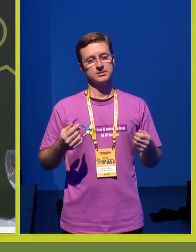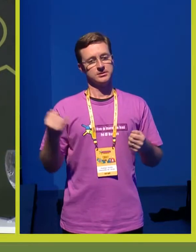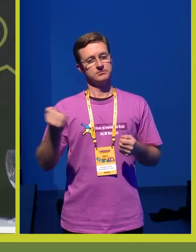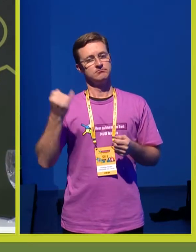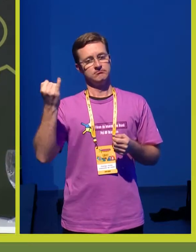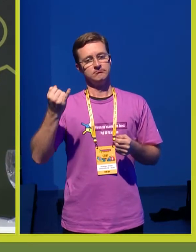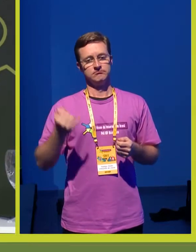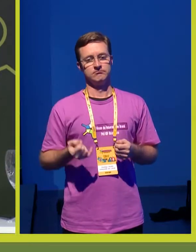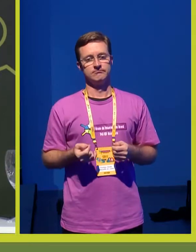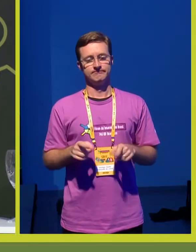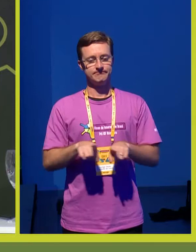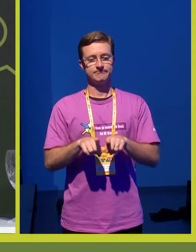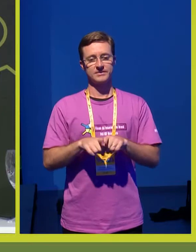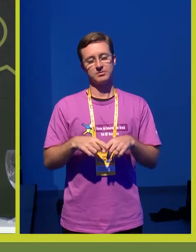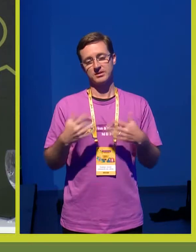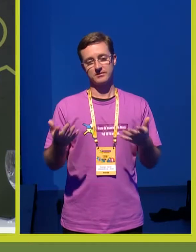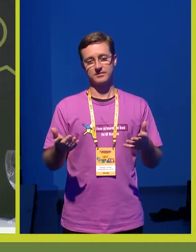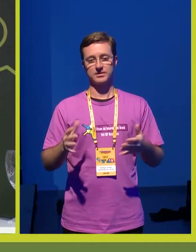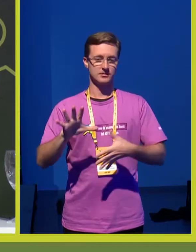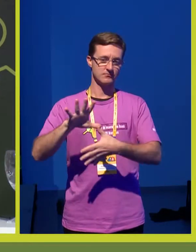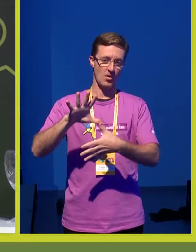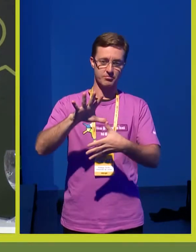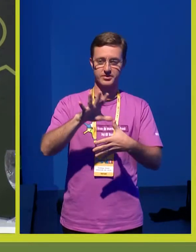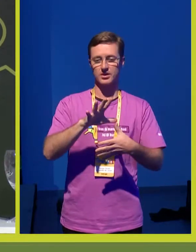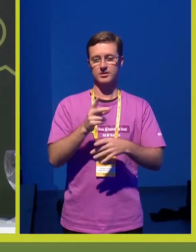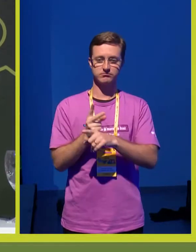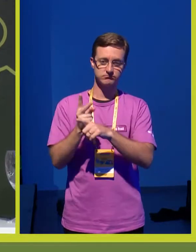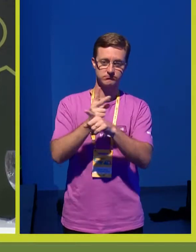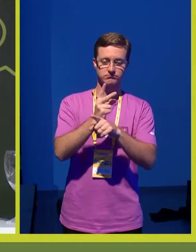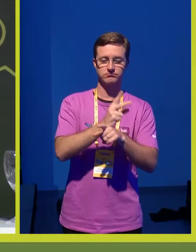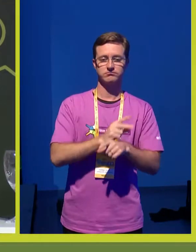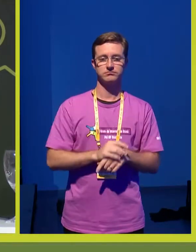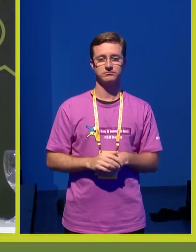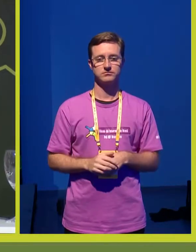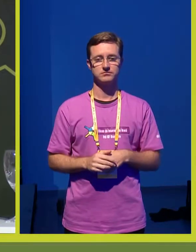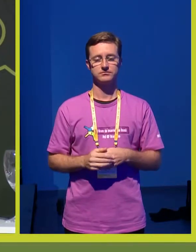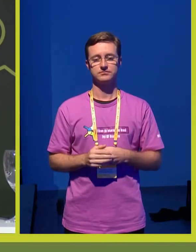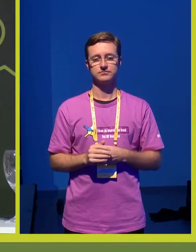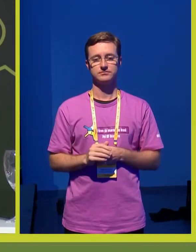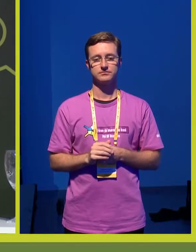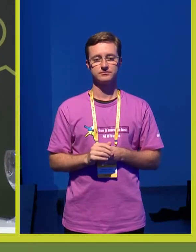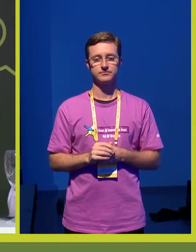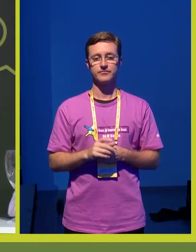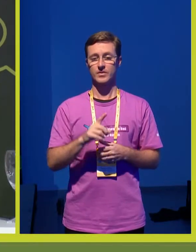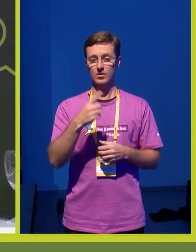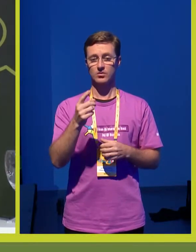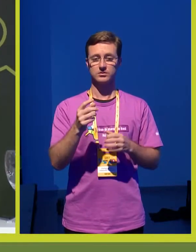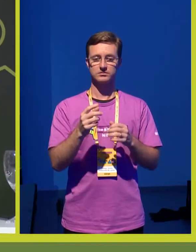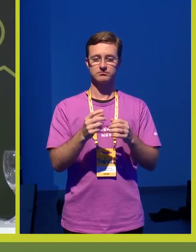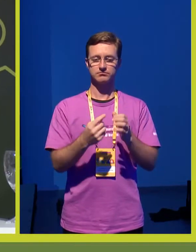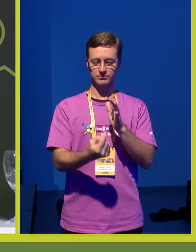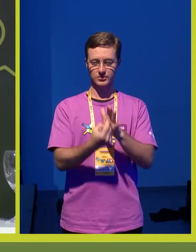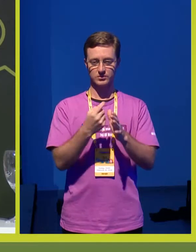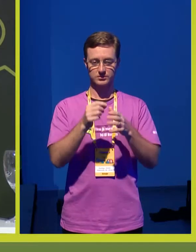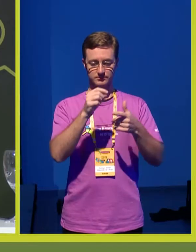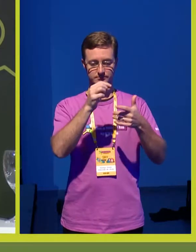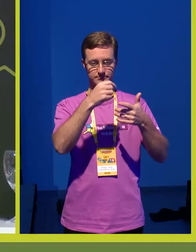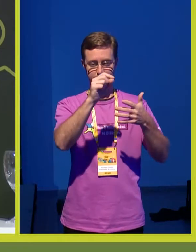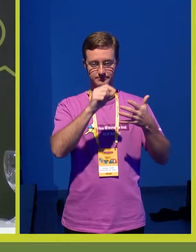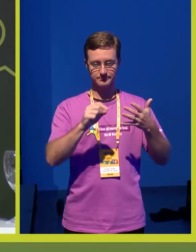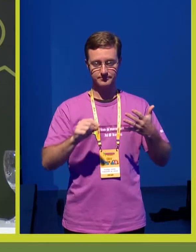a gente também enfim mapear e ter consideração em relação a sua pergunta da autenticação é